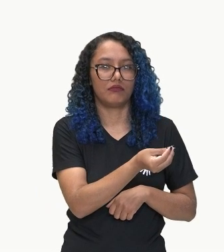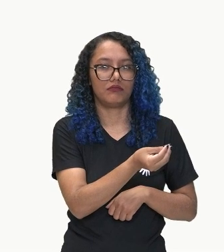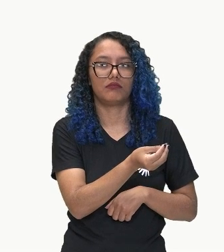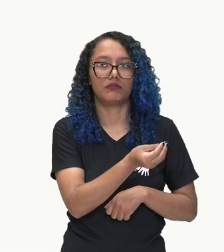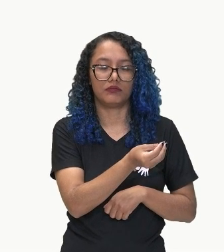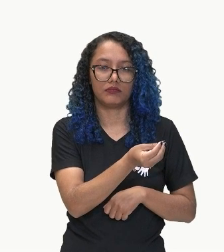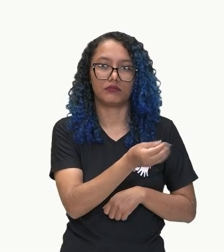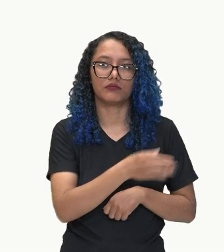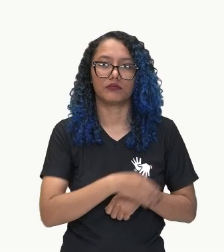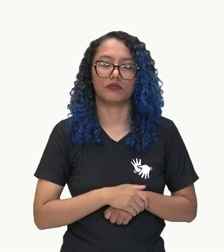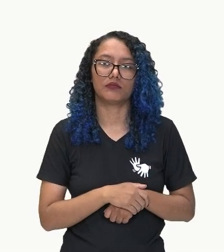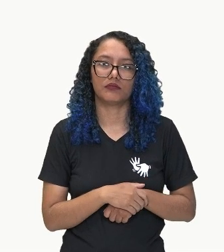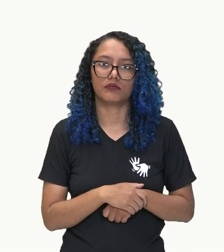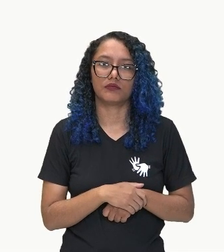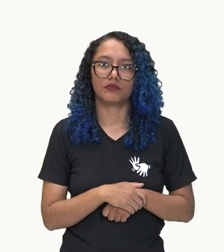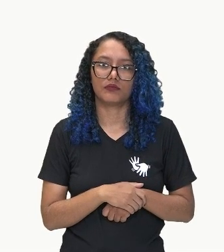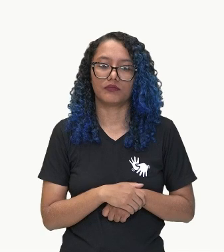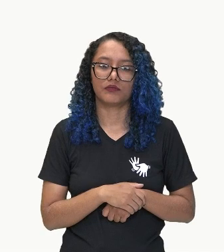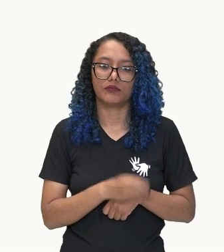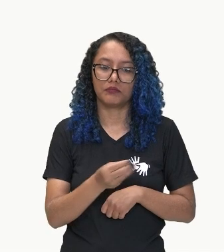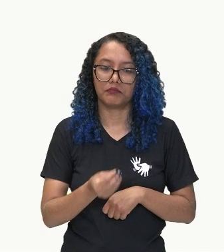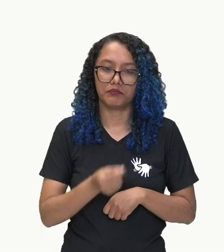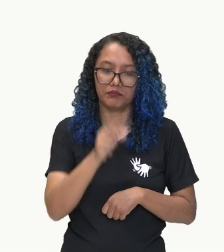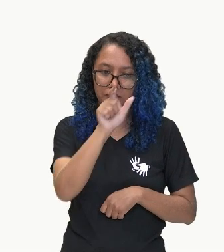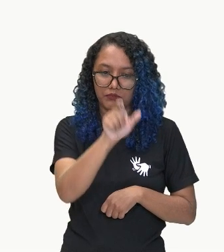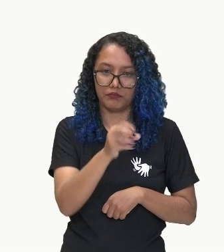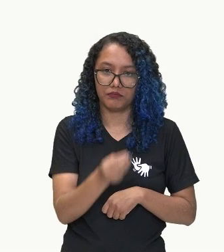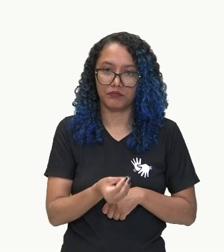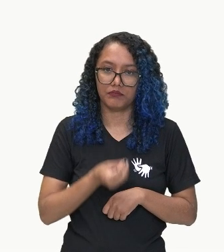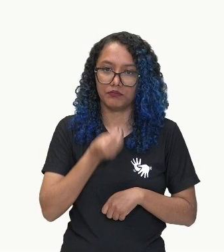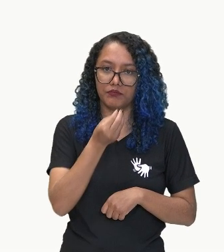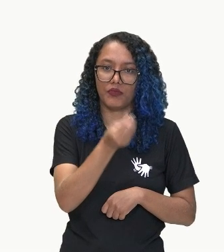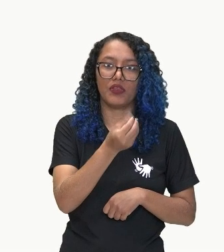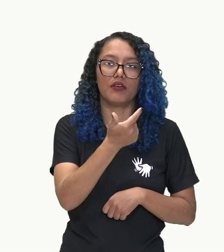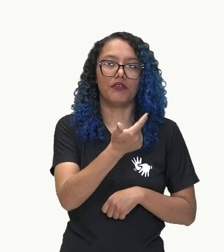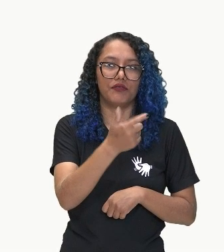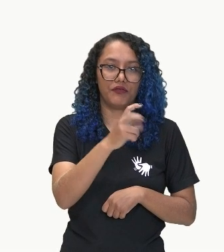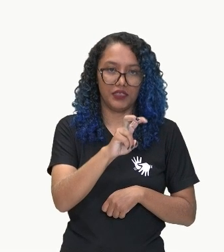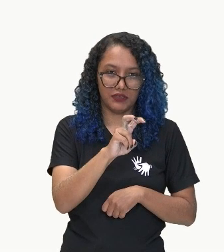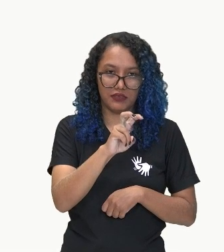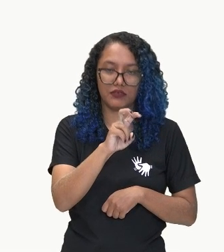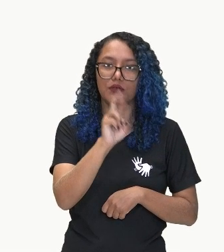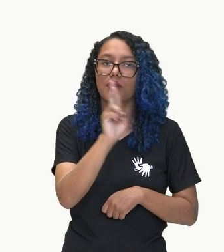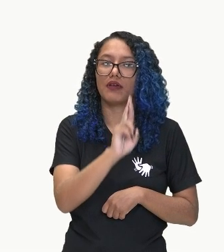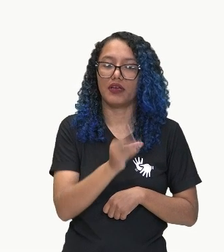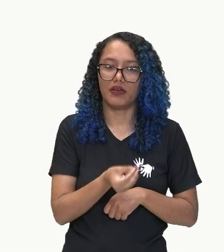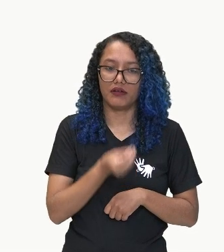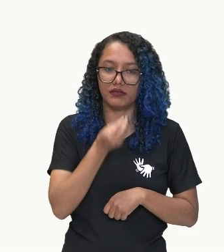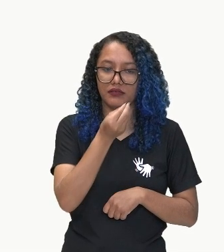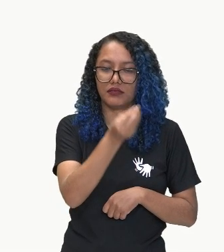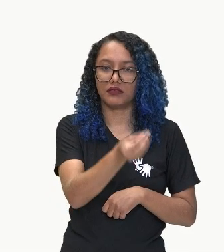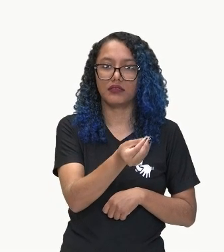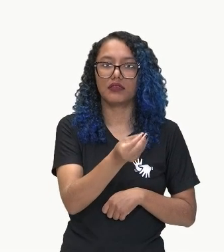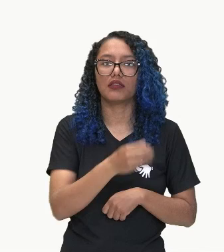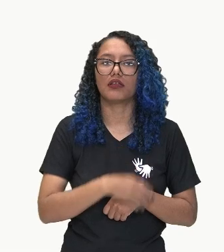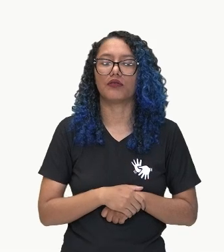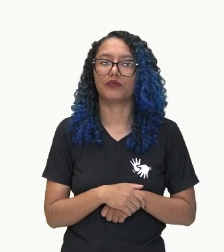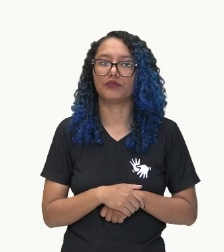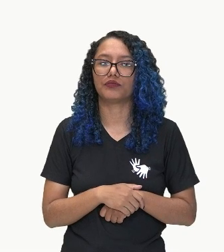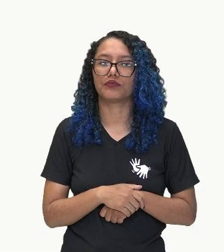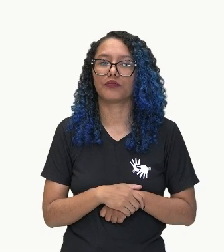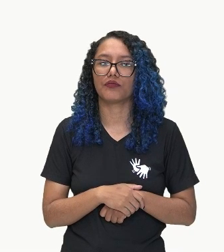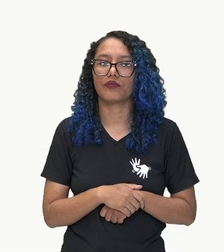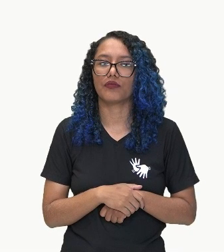E também já foi pago para o João 25 reais. Então, dos 100 reais, já